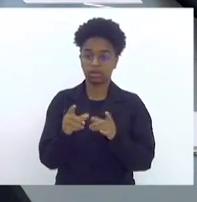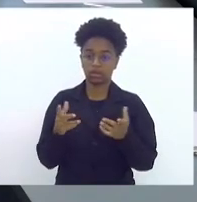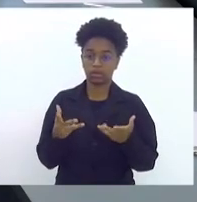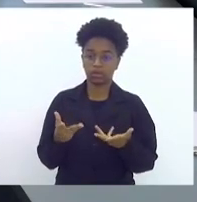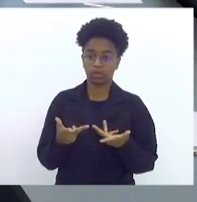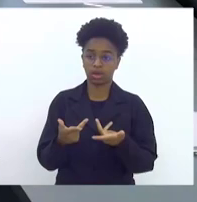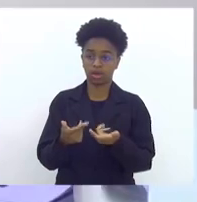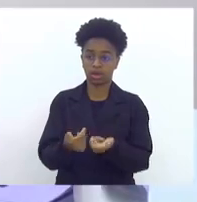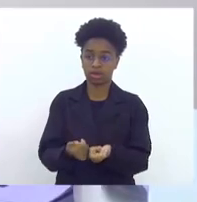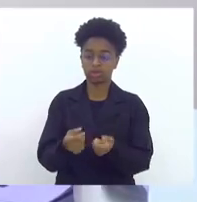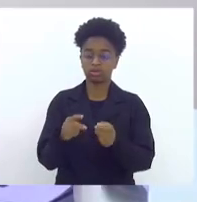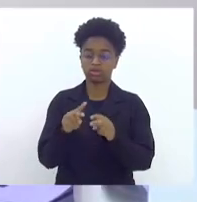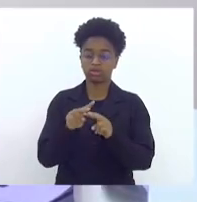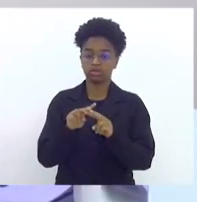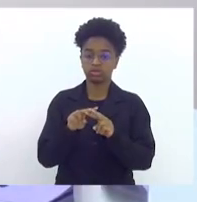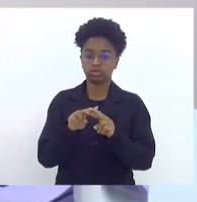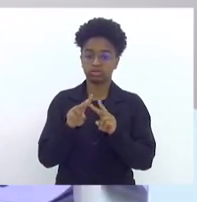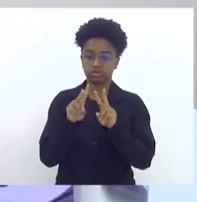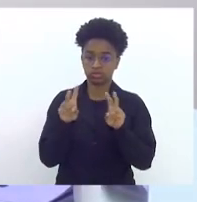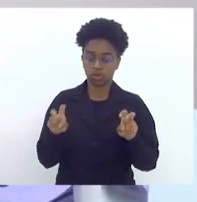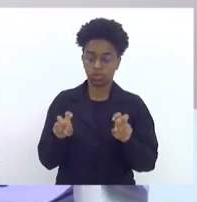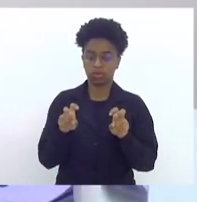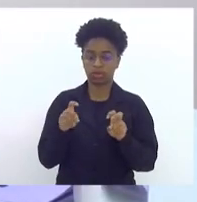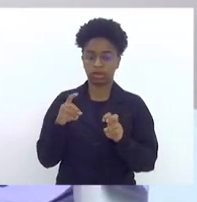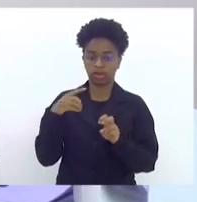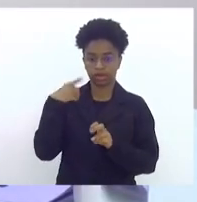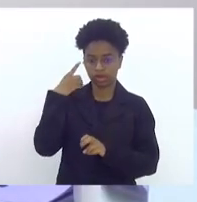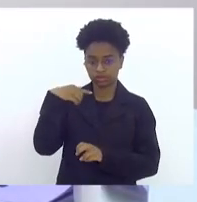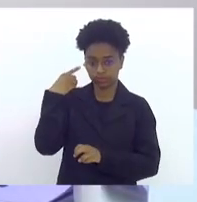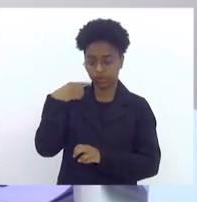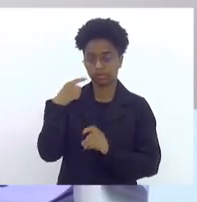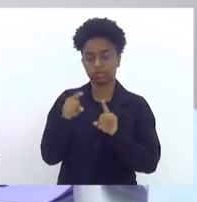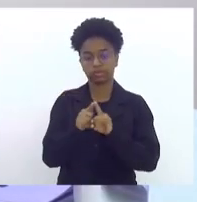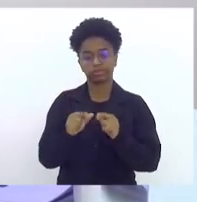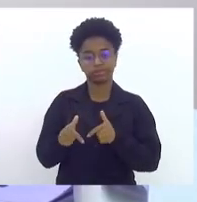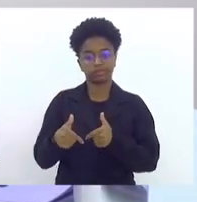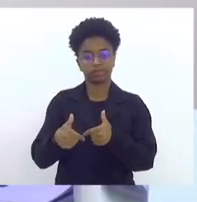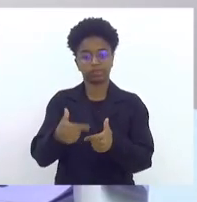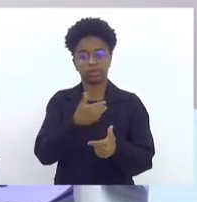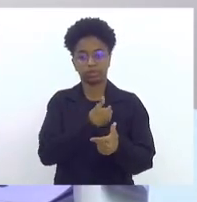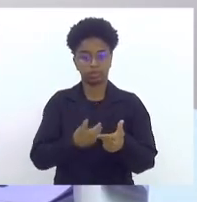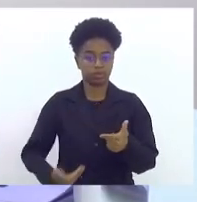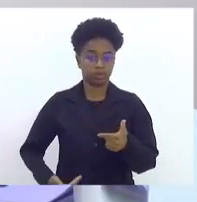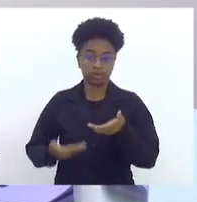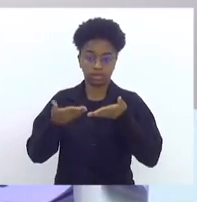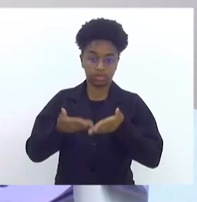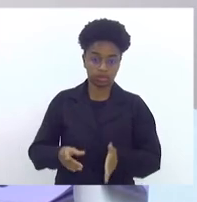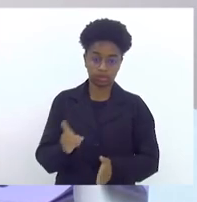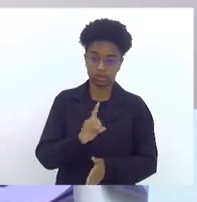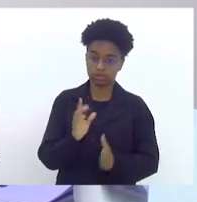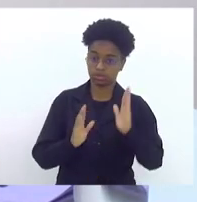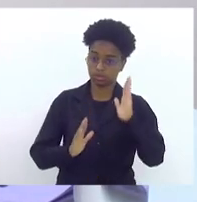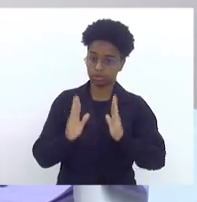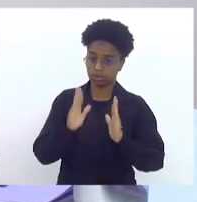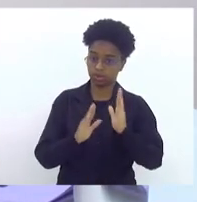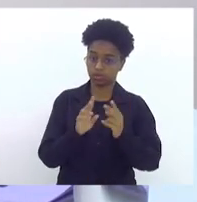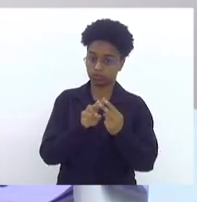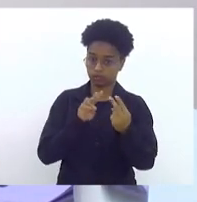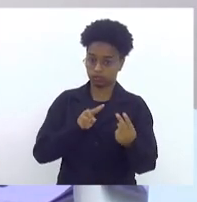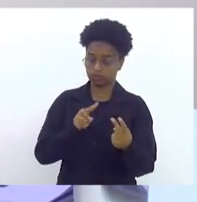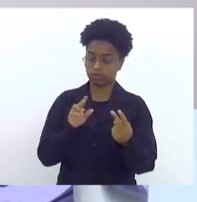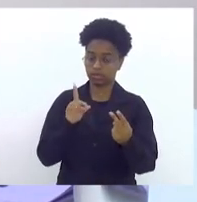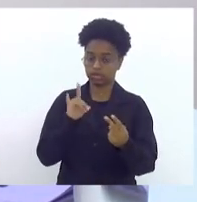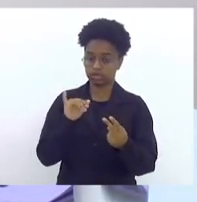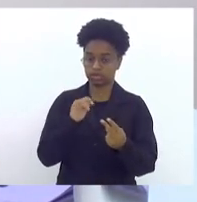de magistrados de Delegados de agentes públicos que não nasceram na era digital principalmente dificulta o entendimento